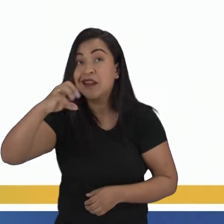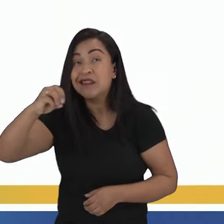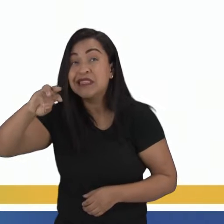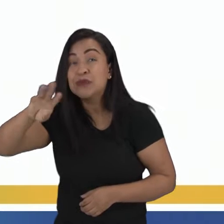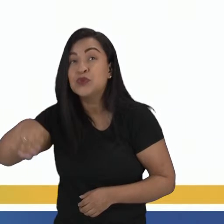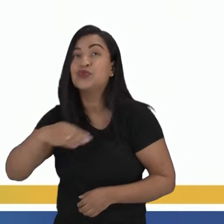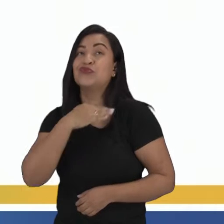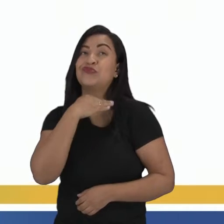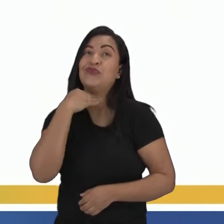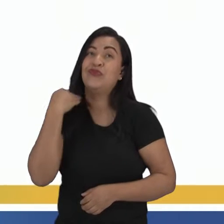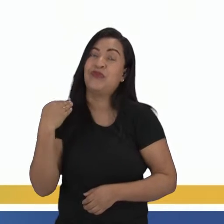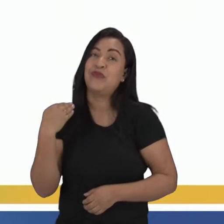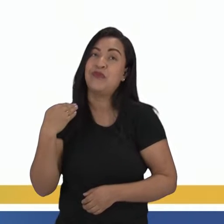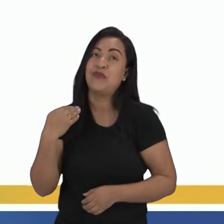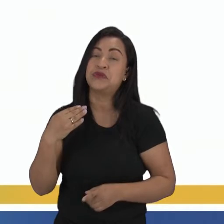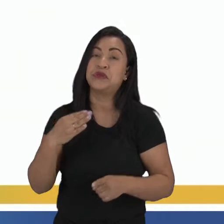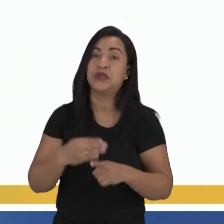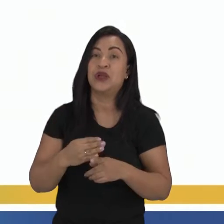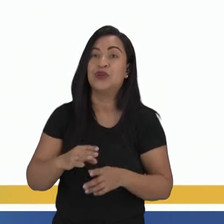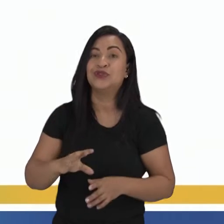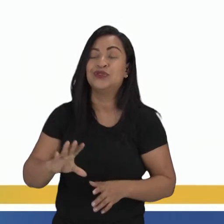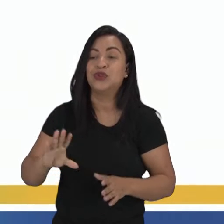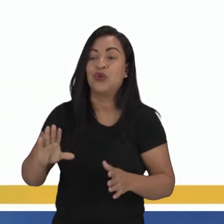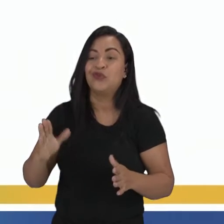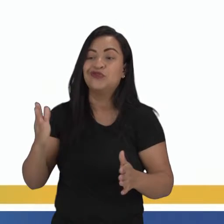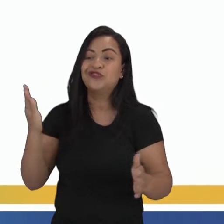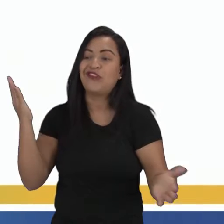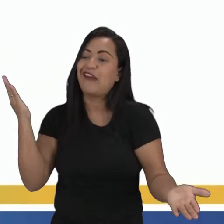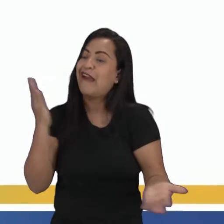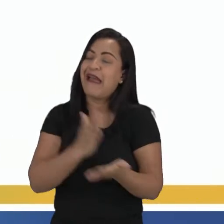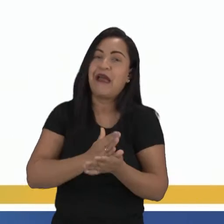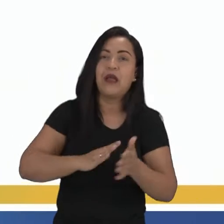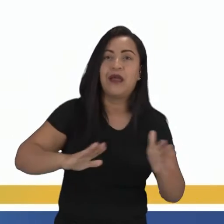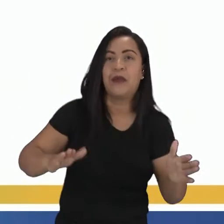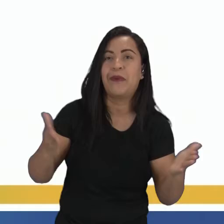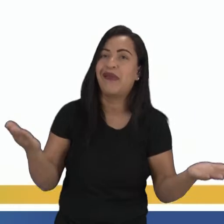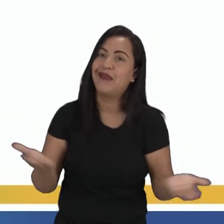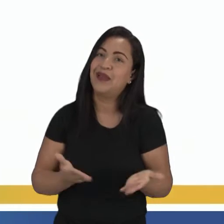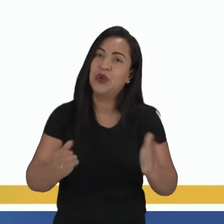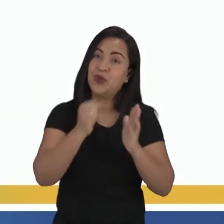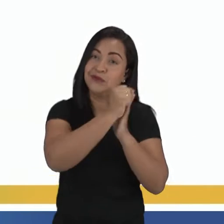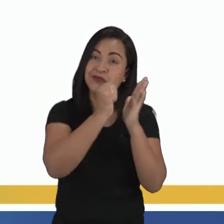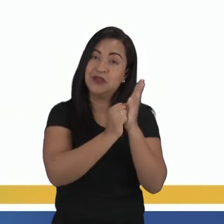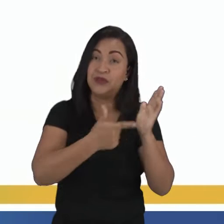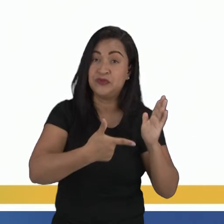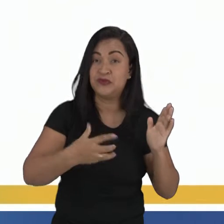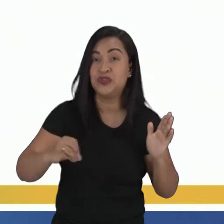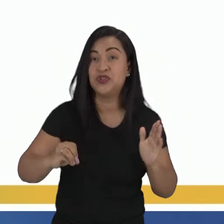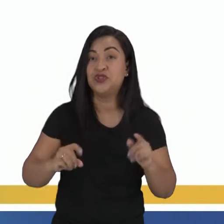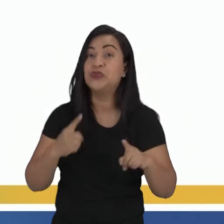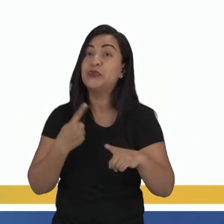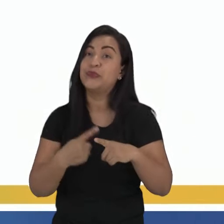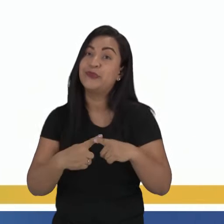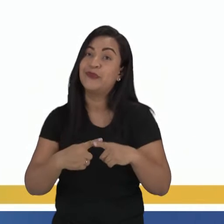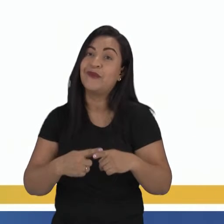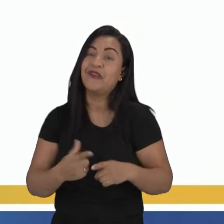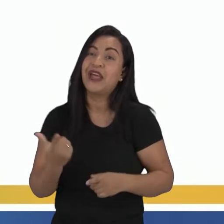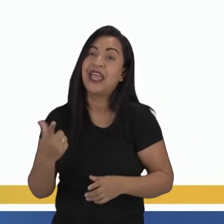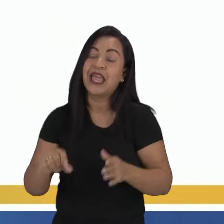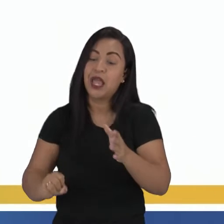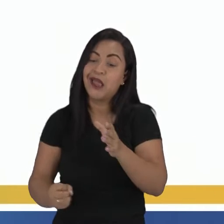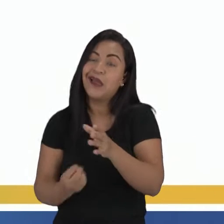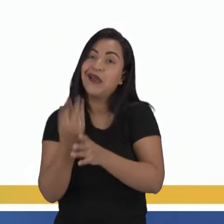curto, e ela só foi erradicada agora, no século XX. E é outro problema, a questão da vacinação. Historicamente, as